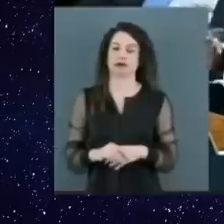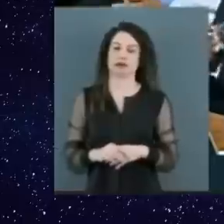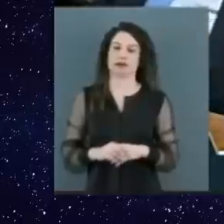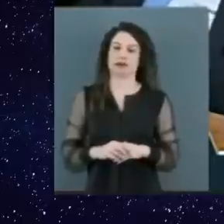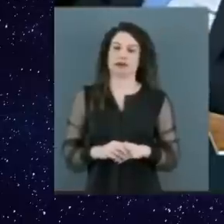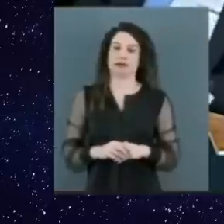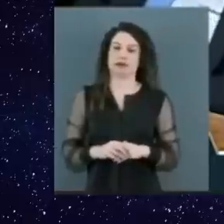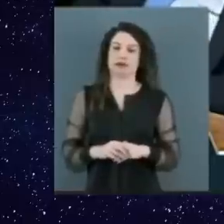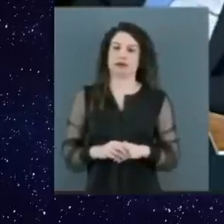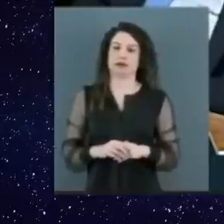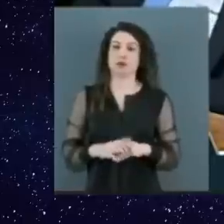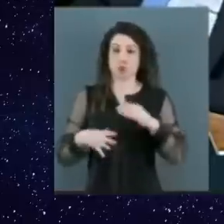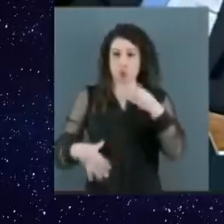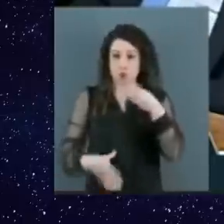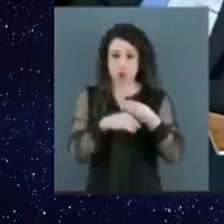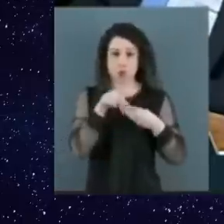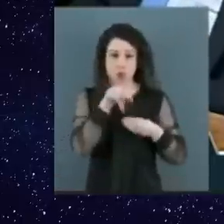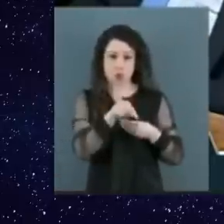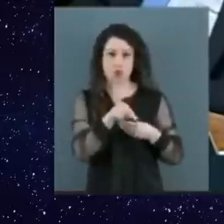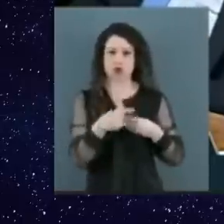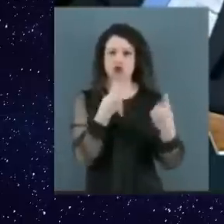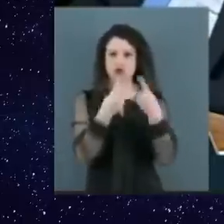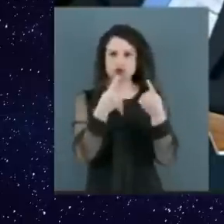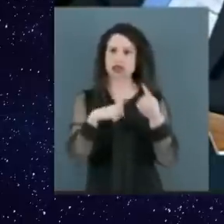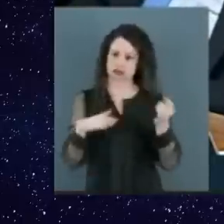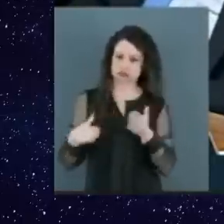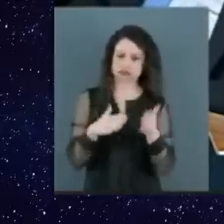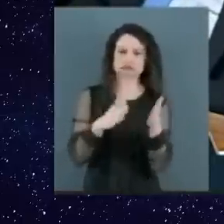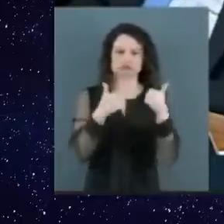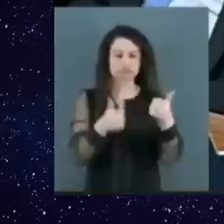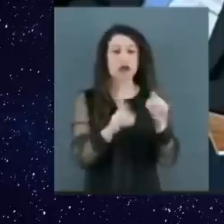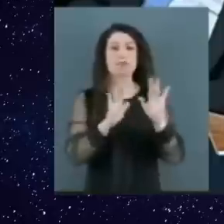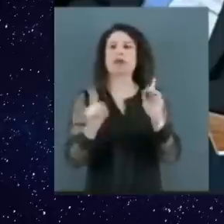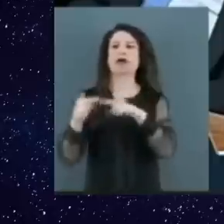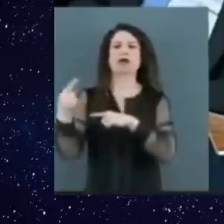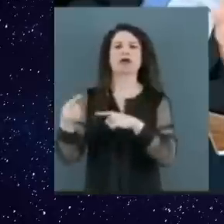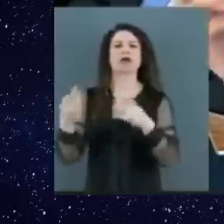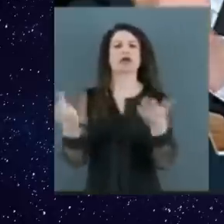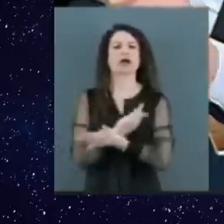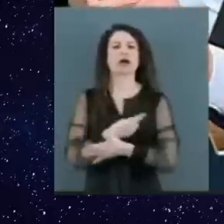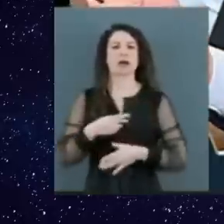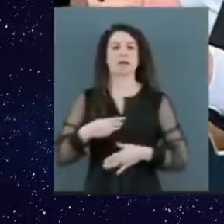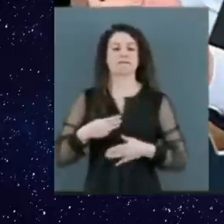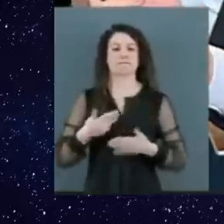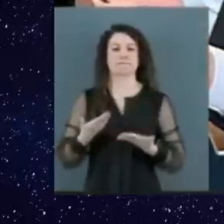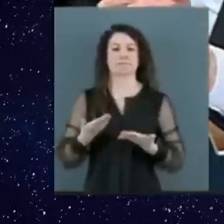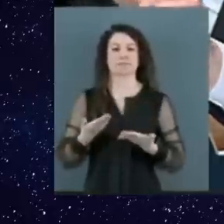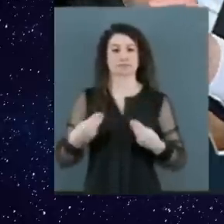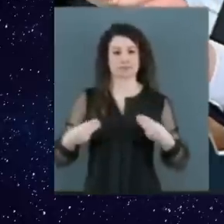Foi colocada essa discussão, está em andamento. E, de repente, veio o Ministério da Justiça e, diante das